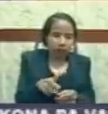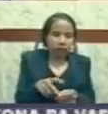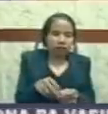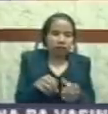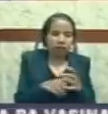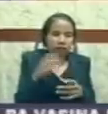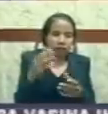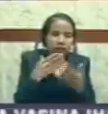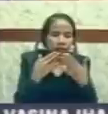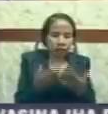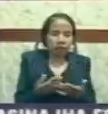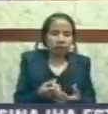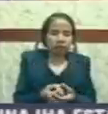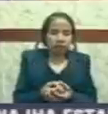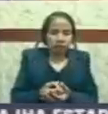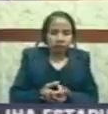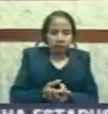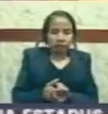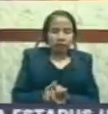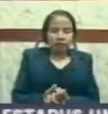dele. Obrigado.